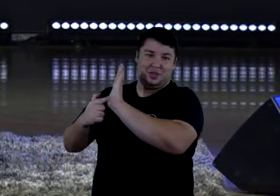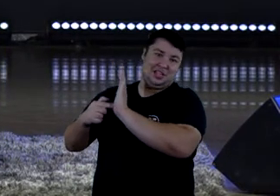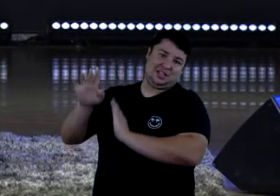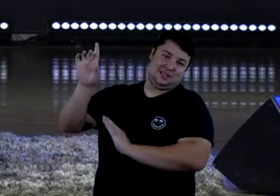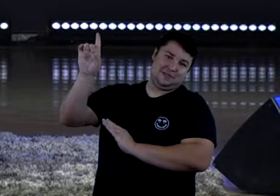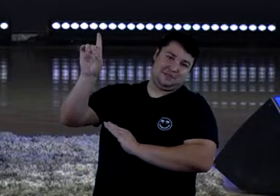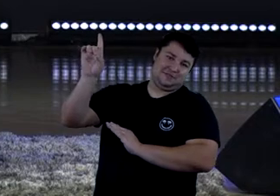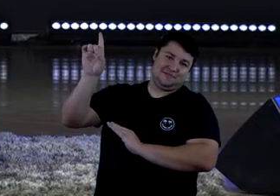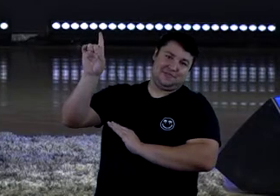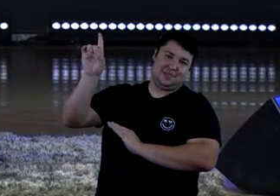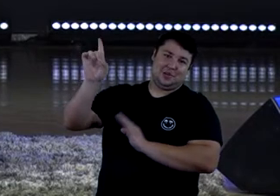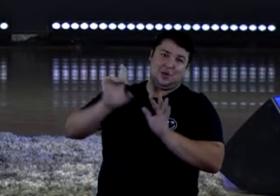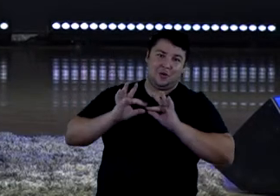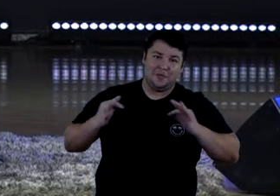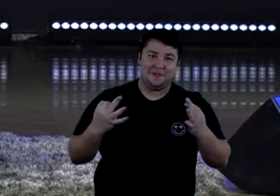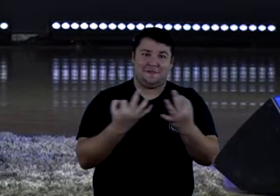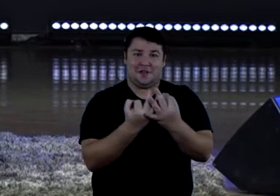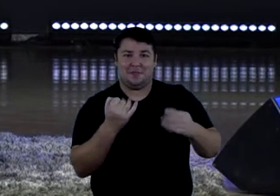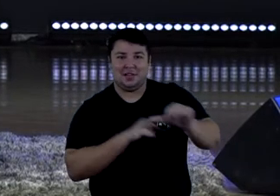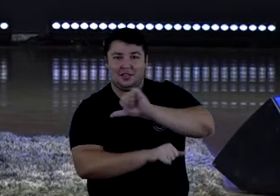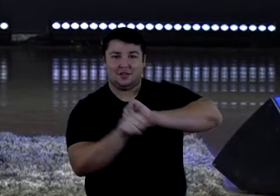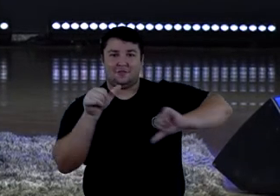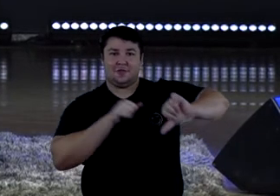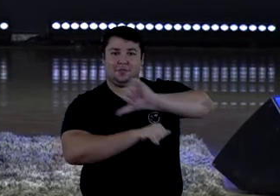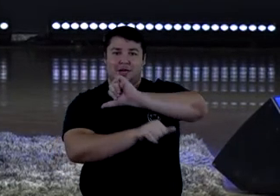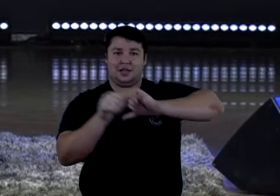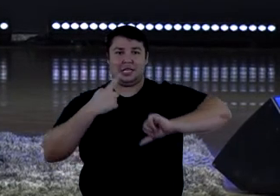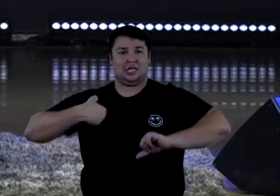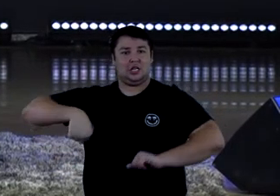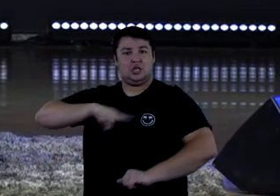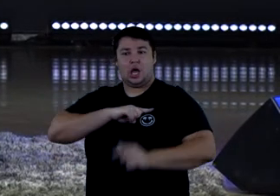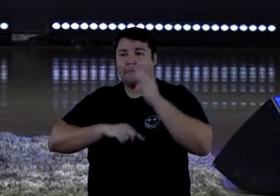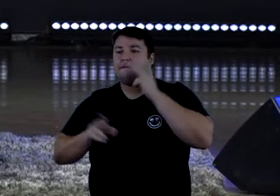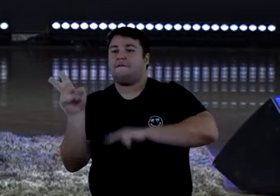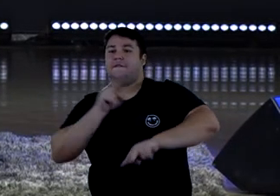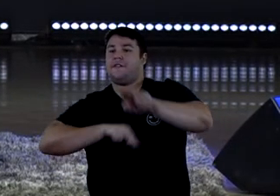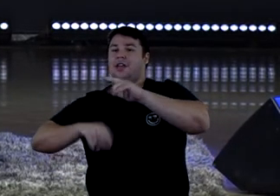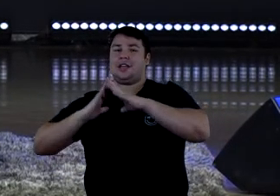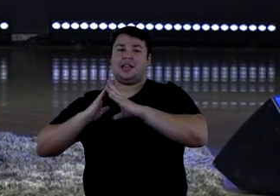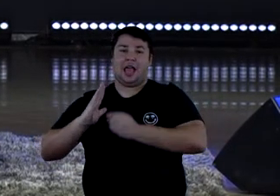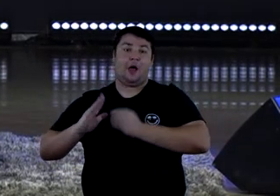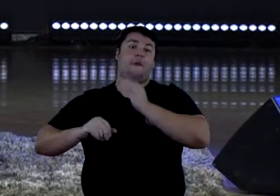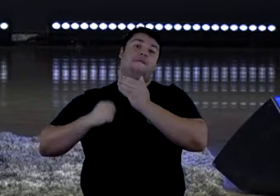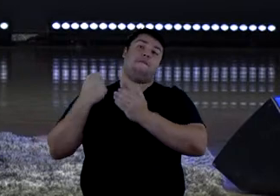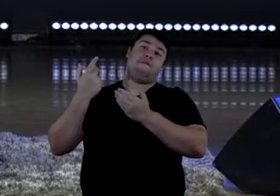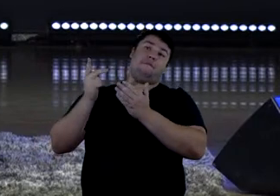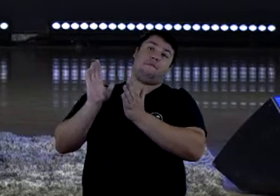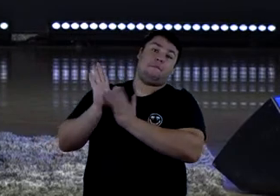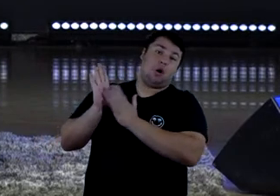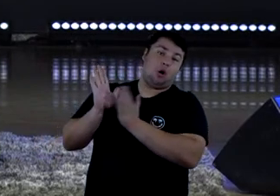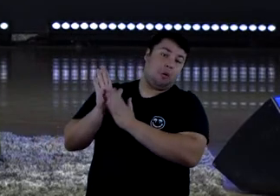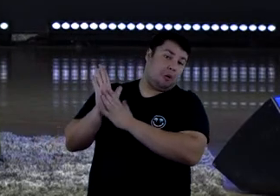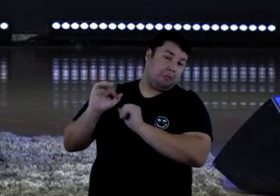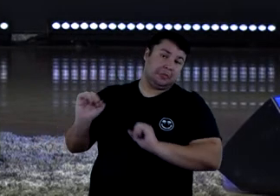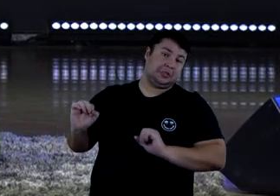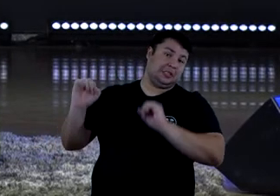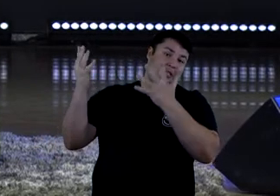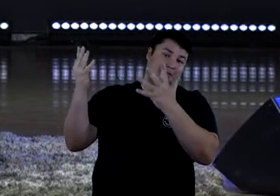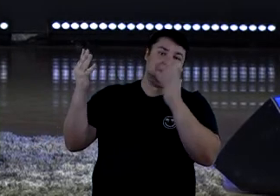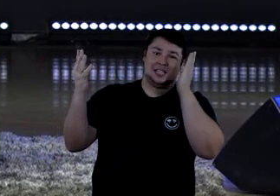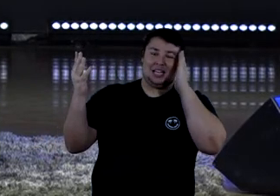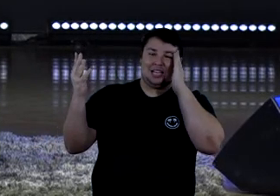consagradas. Quando uma família é restaurada, nós vemos que esta igreja está cumprindo o seu papel de